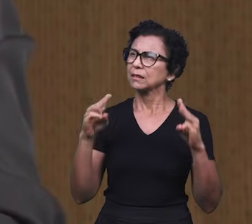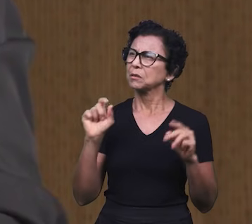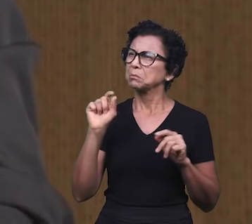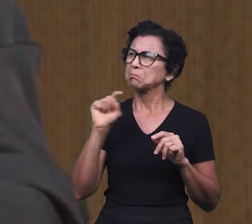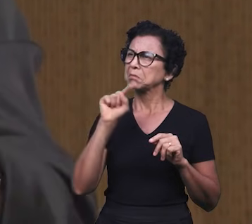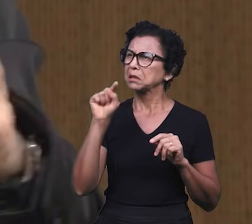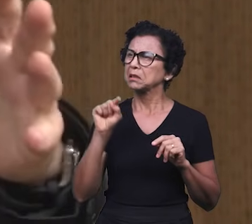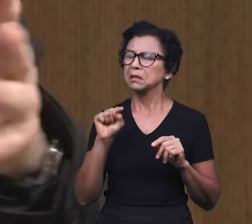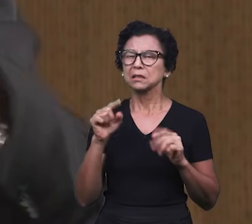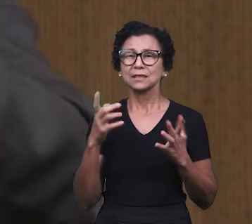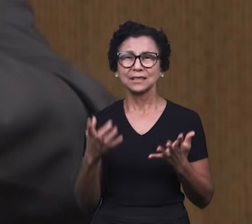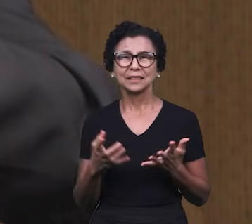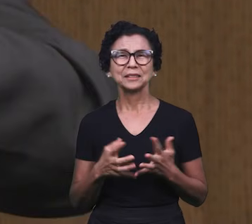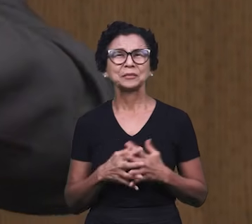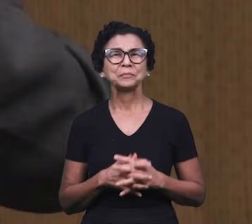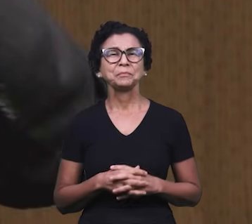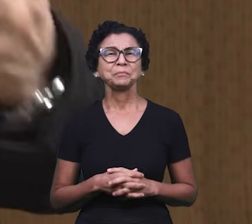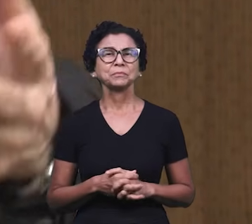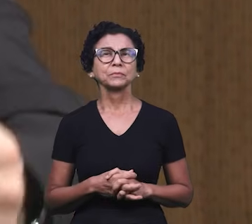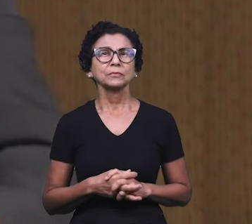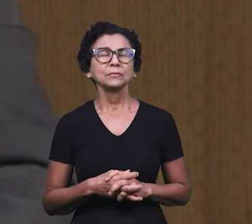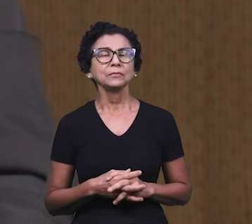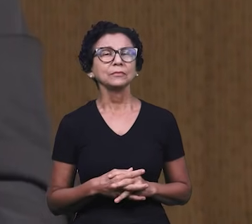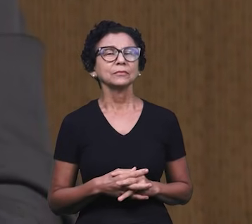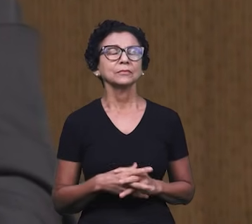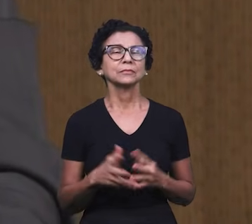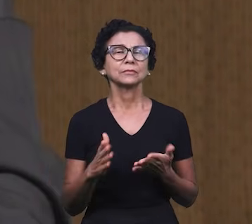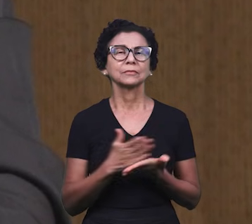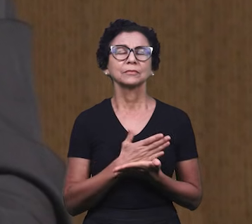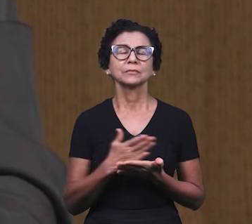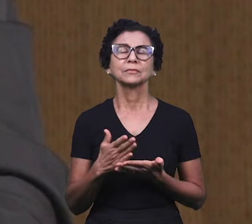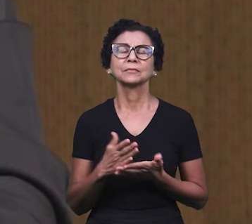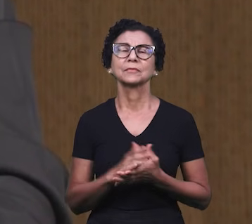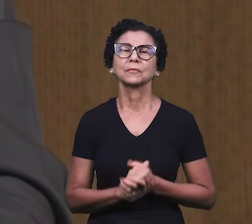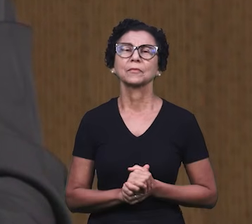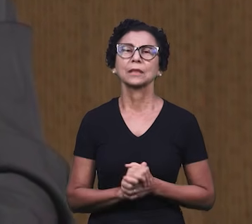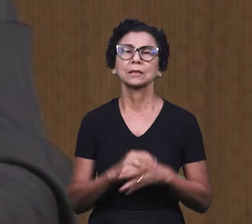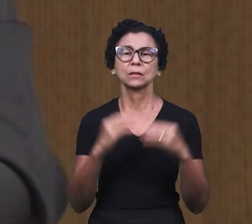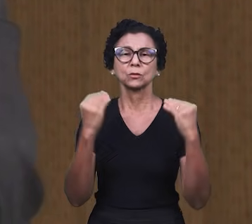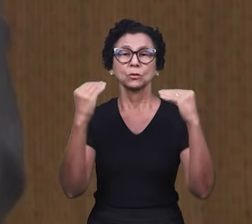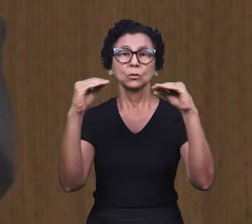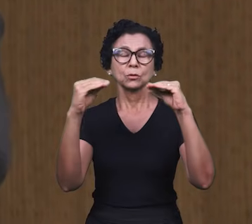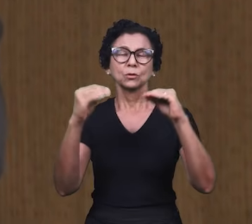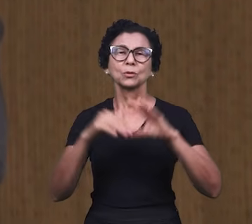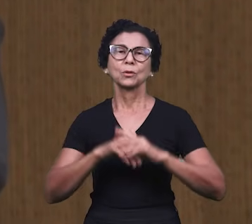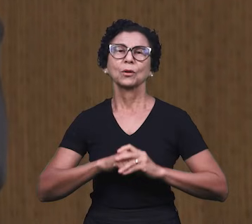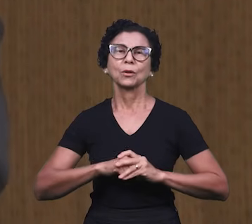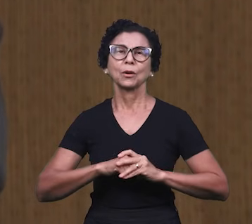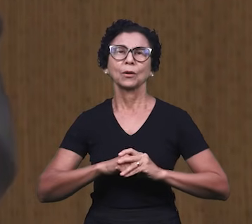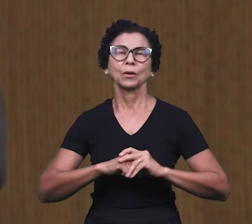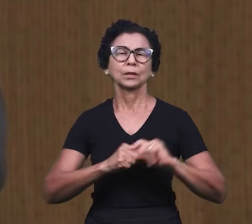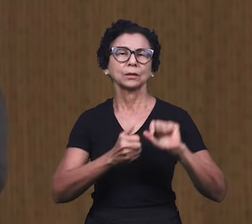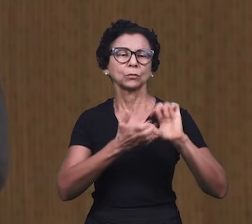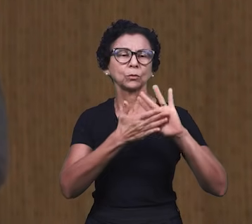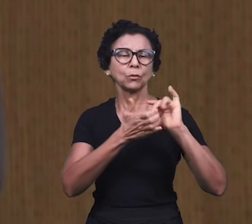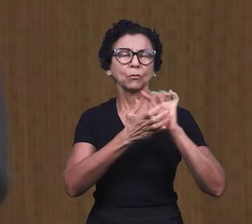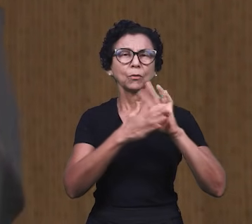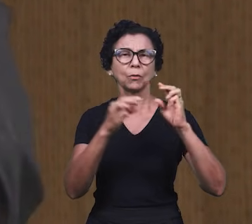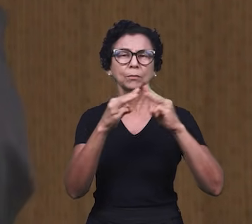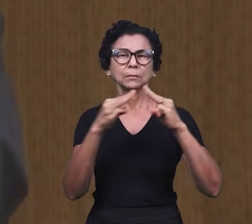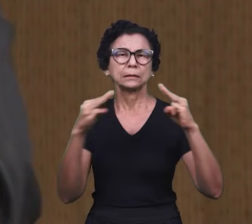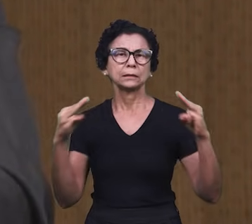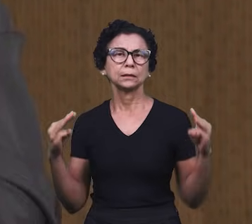alguns momentos, né, ali sinais do Manaim, do povo cantando, porque a pessoa às vezes está zapeando e ela para ali para